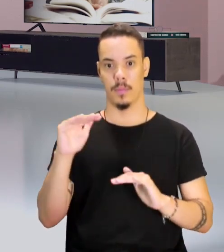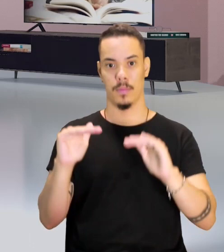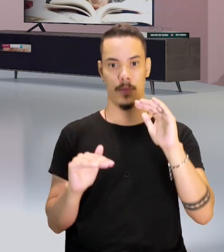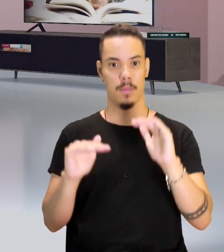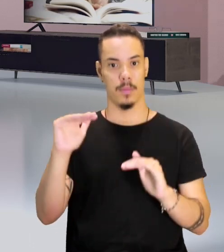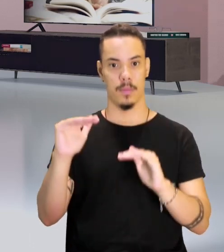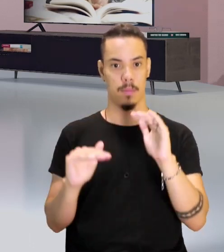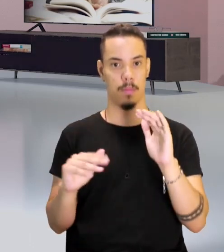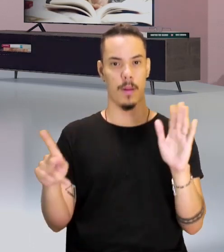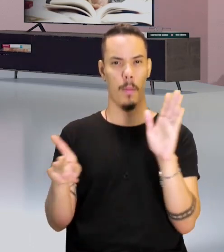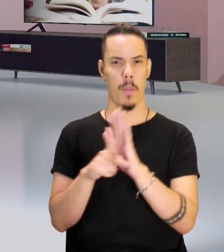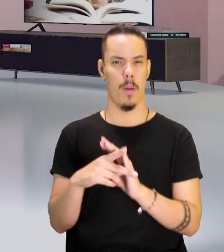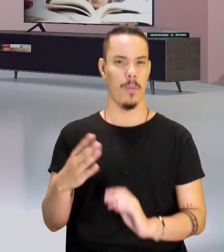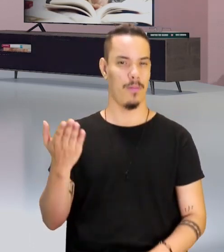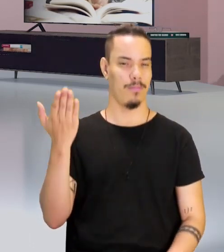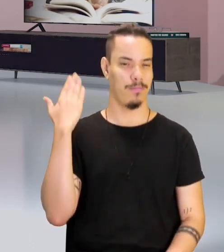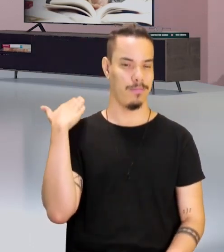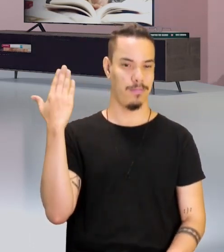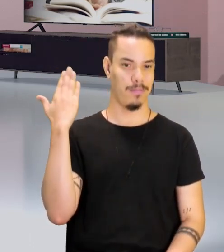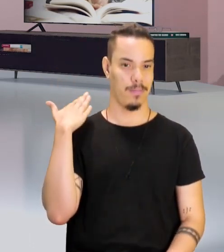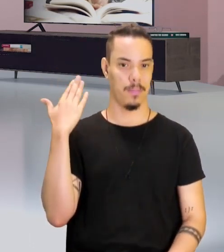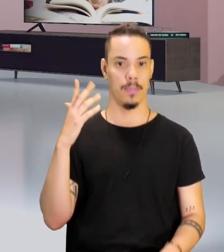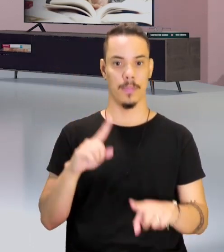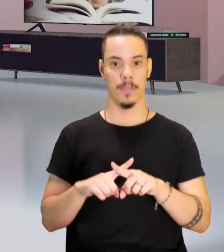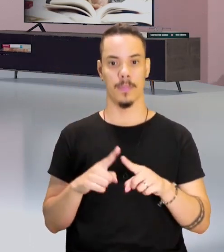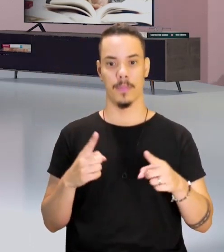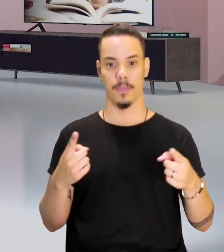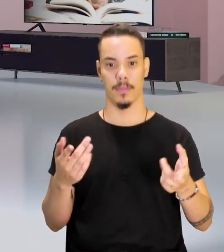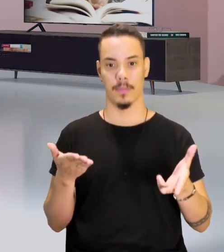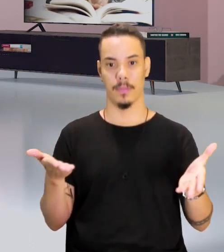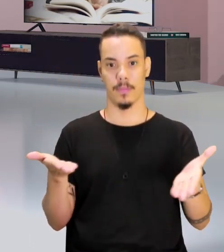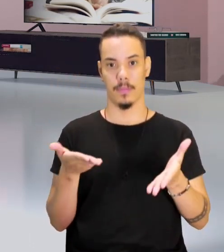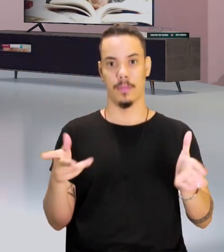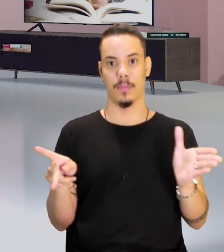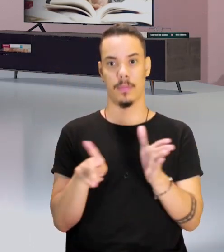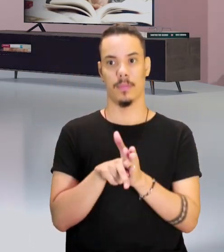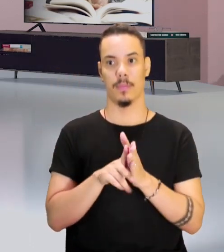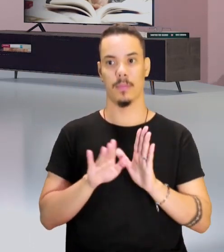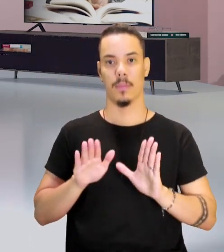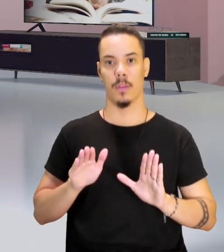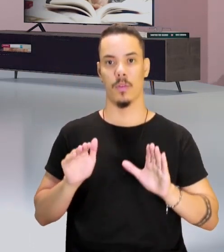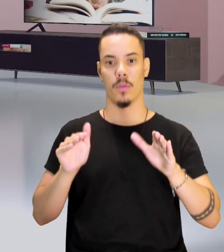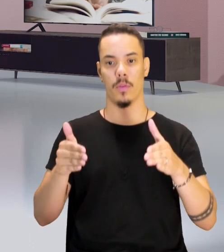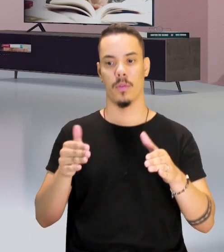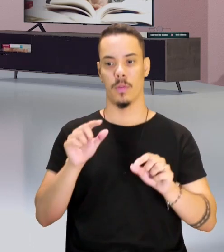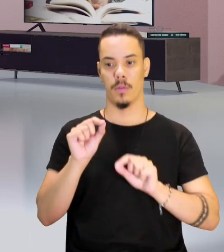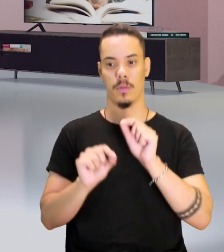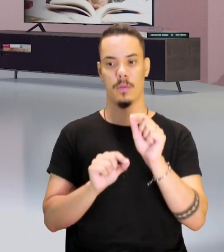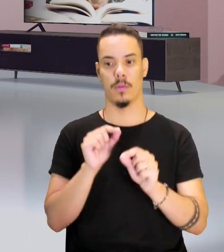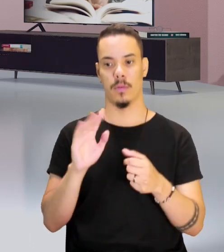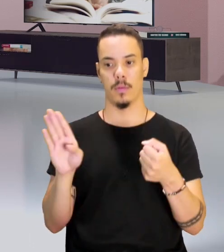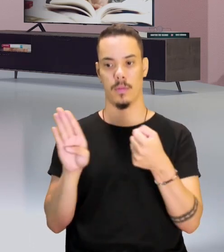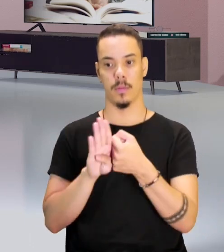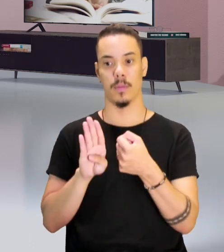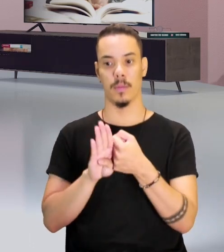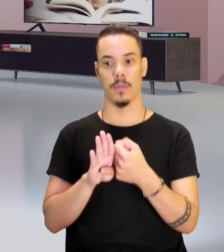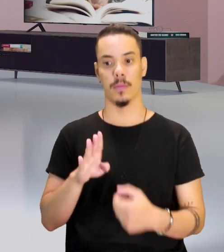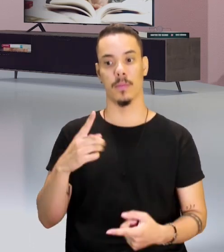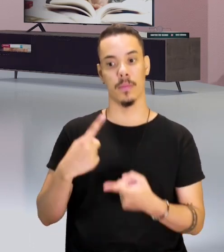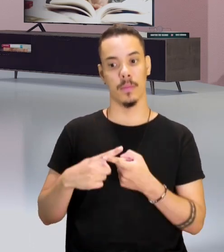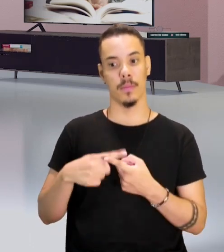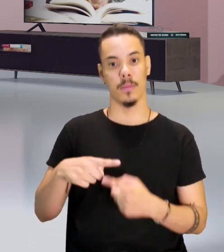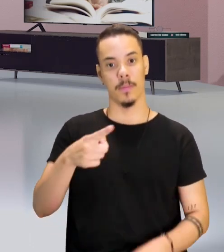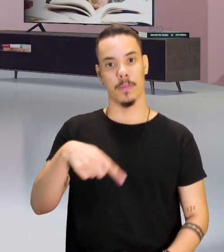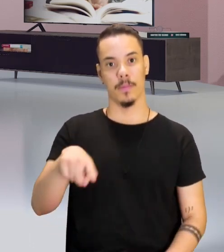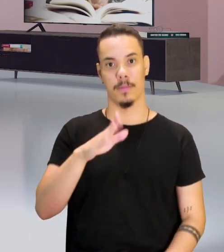Faz parte lá do nivelamento. Agora, mais centrada nessa questão do substantivo, porque você já tem